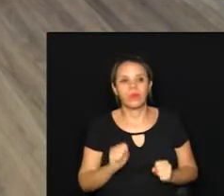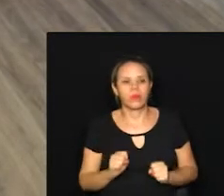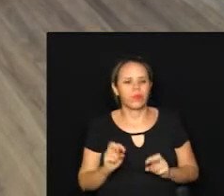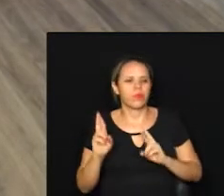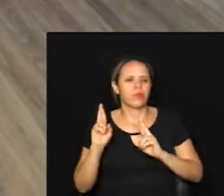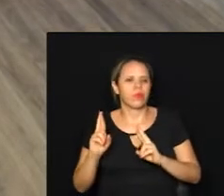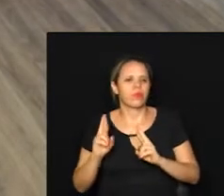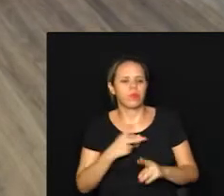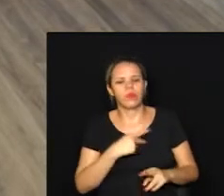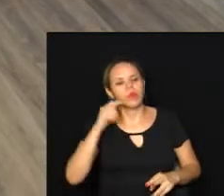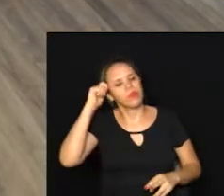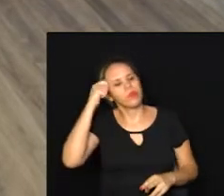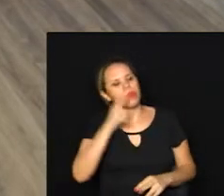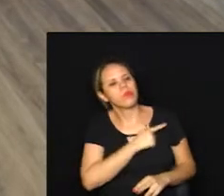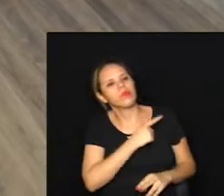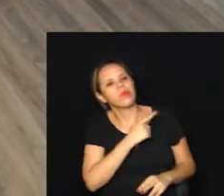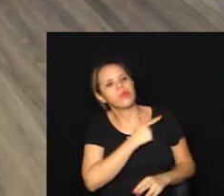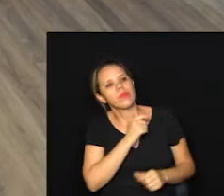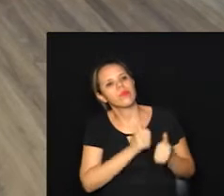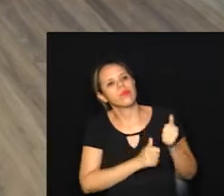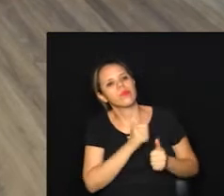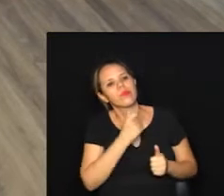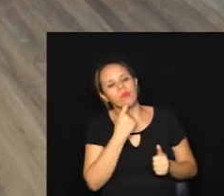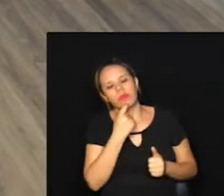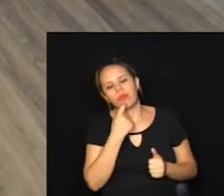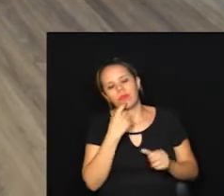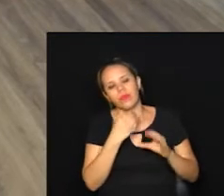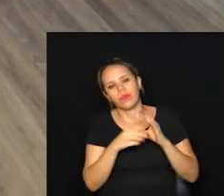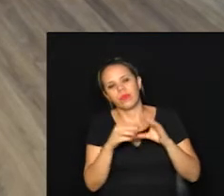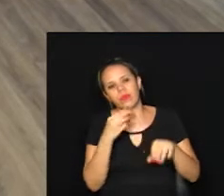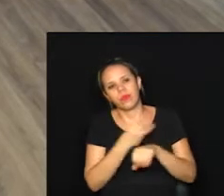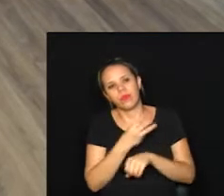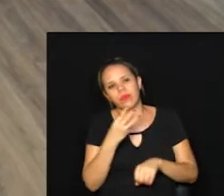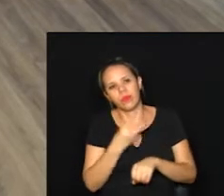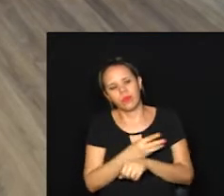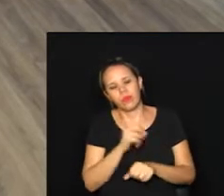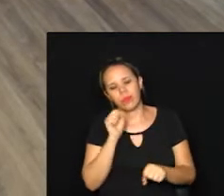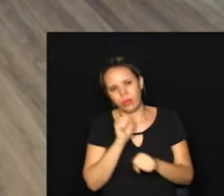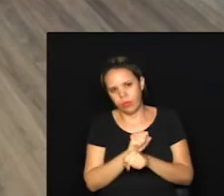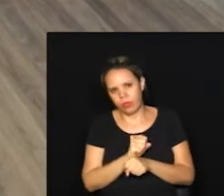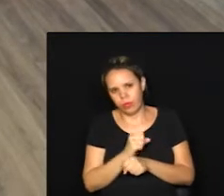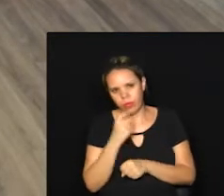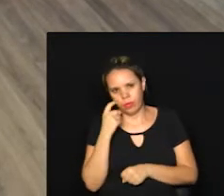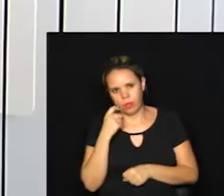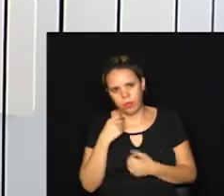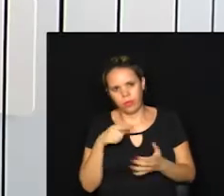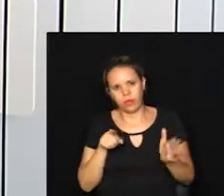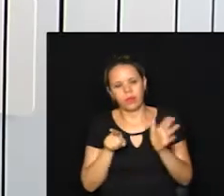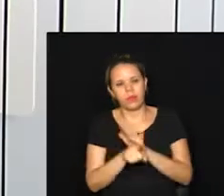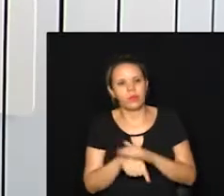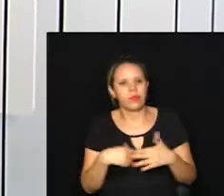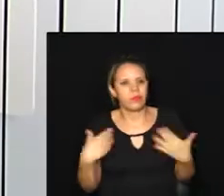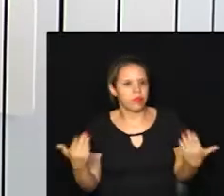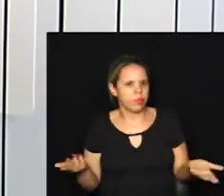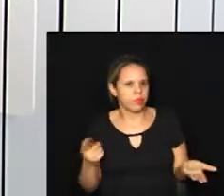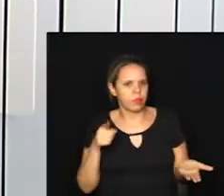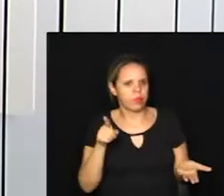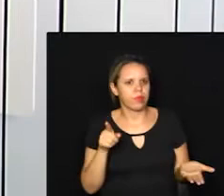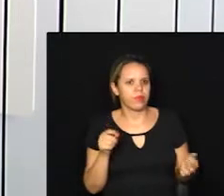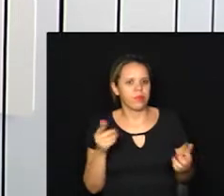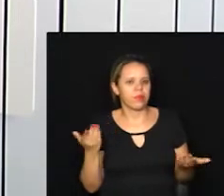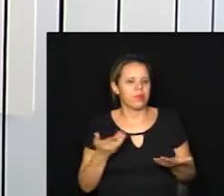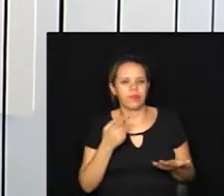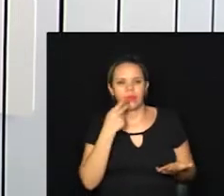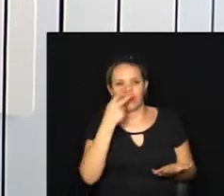Ponte, torce para o Guarani, é fã do futebol campineiro? Mande um WhatsApp que nós estamos aguardando. O Stefan, a minha pergunta é o seguinte: se você perguntar hoje